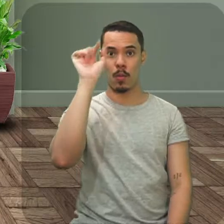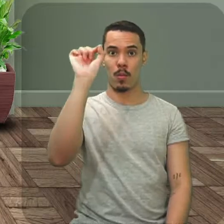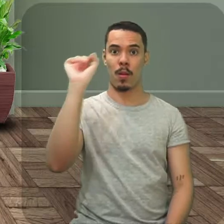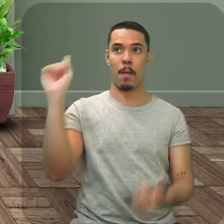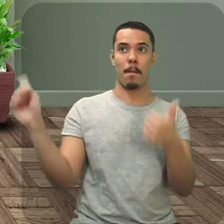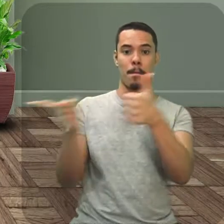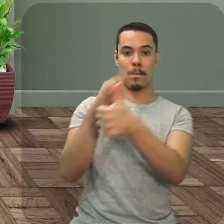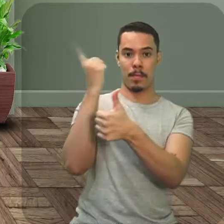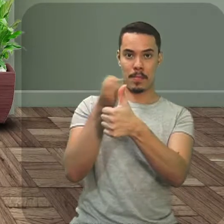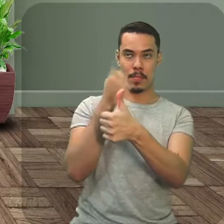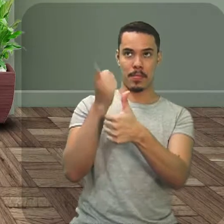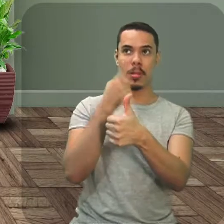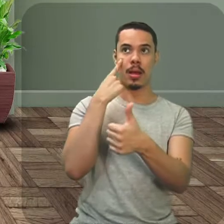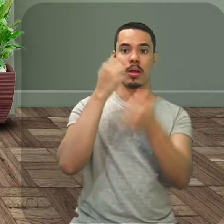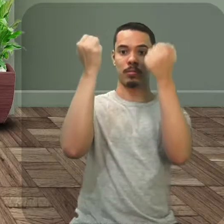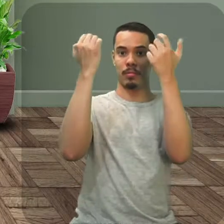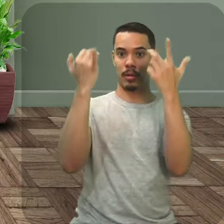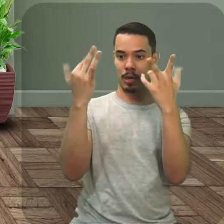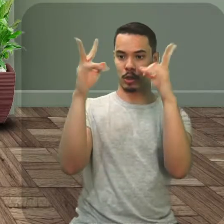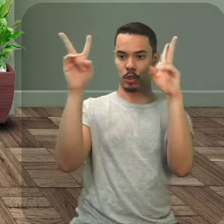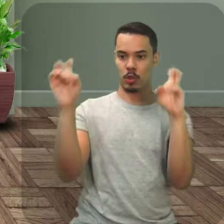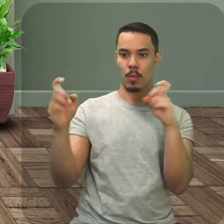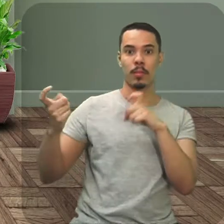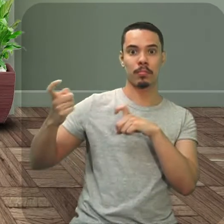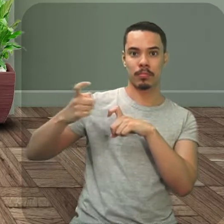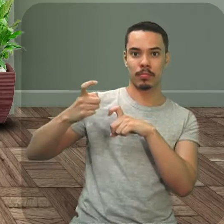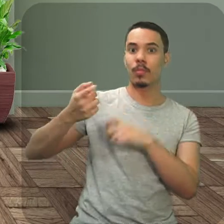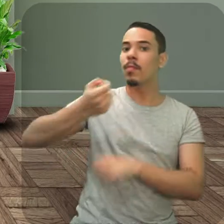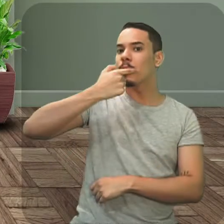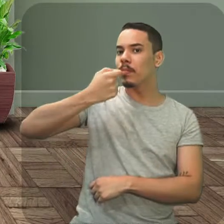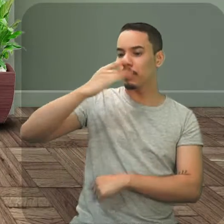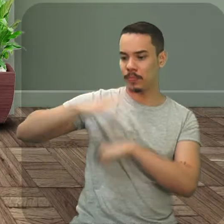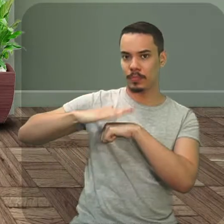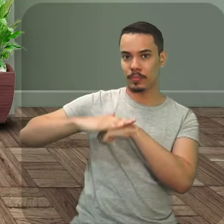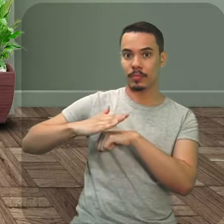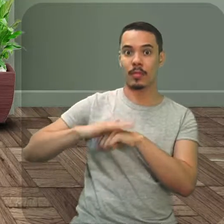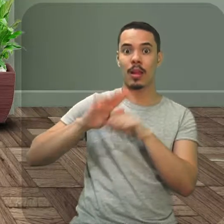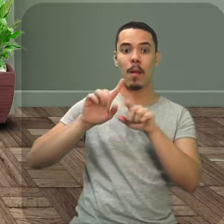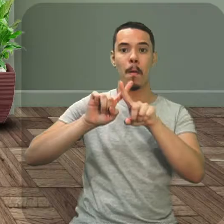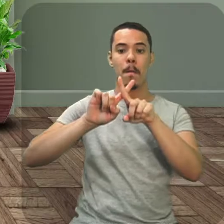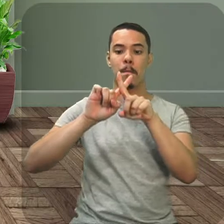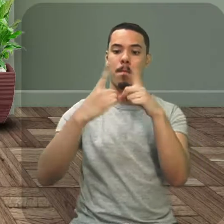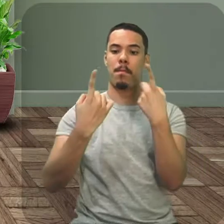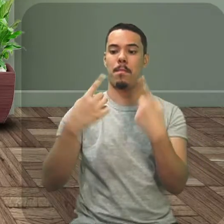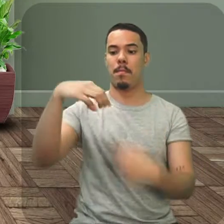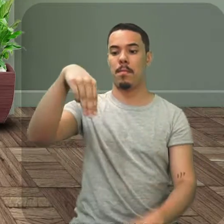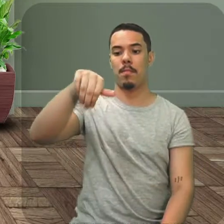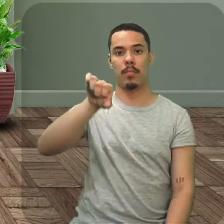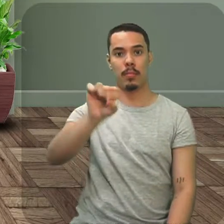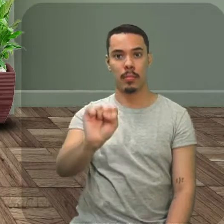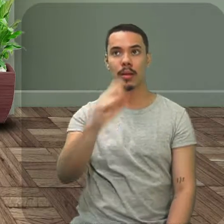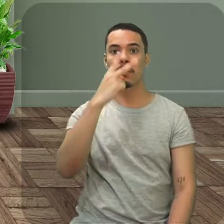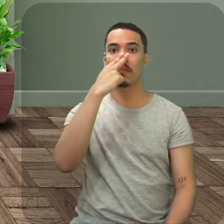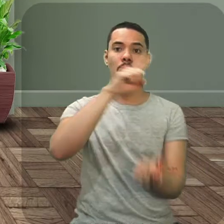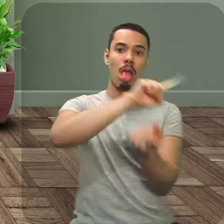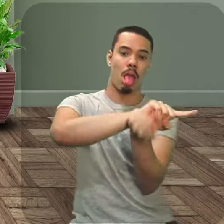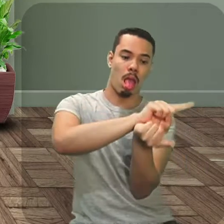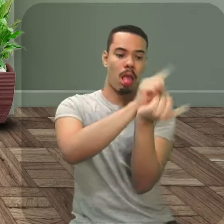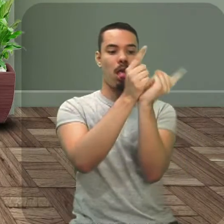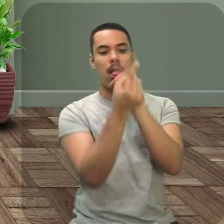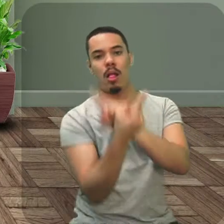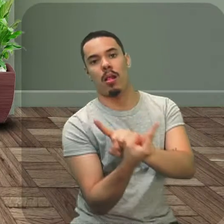daquela primeira que o poder da meditação né então esse mais aí tá dando uma ideia o poste de um